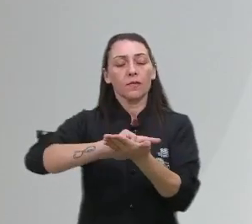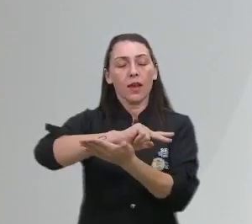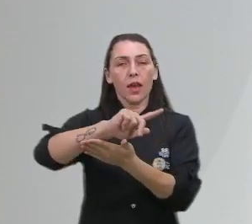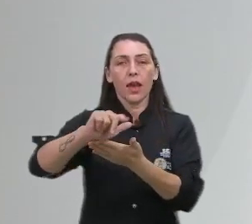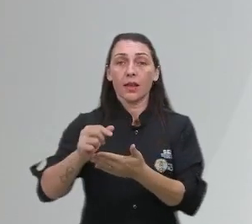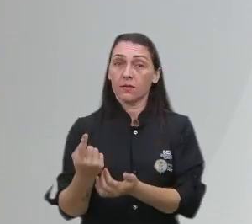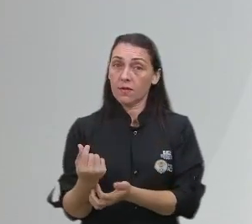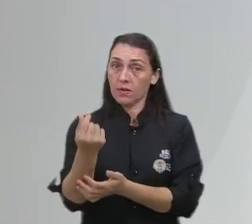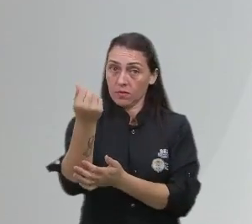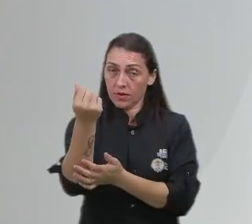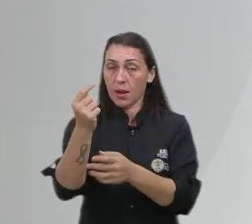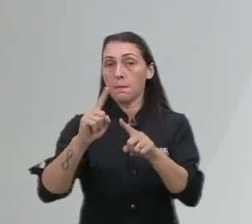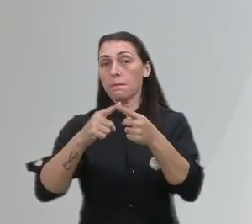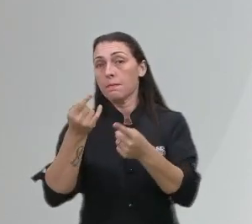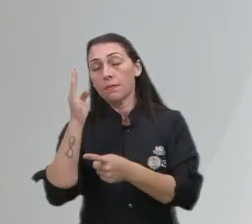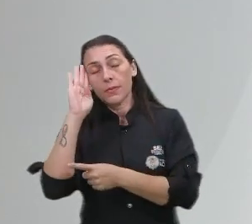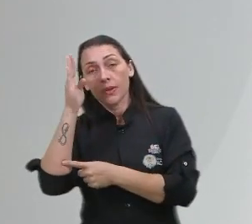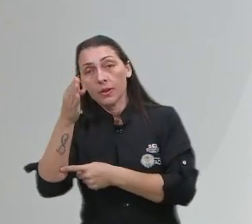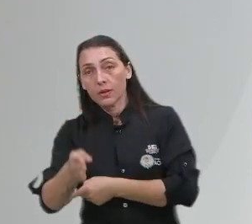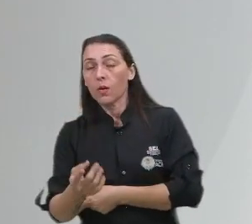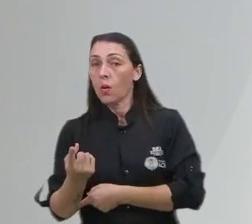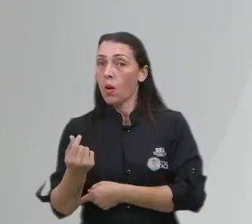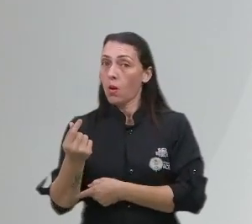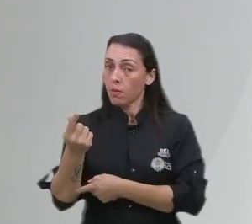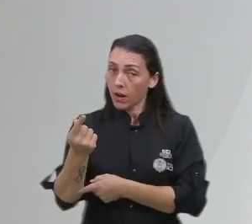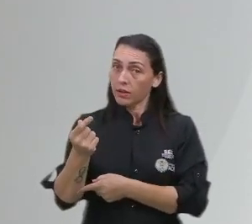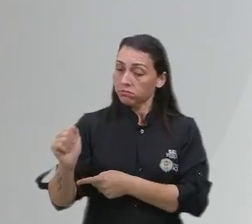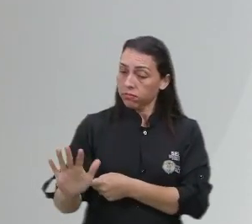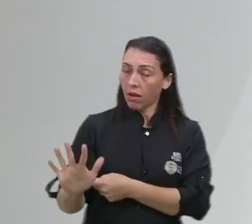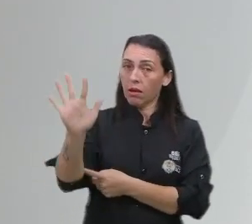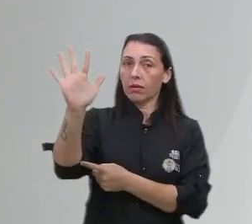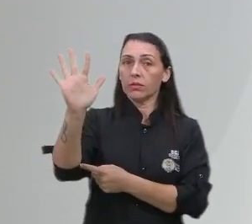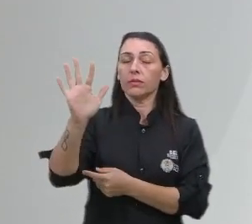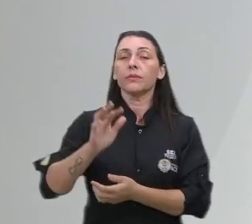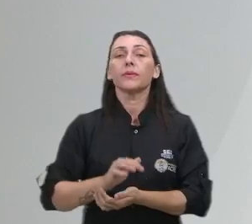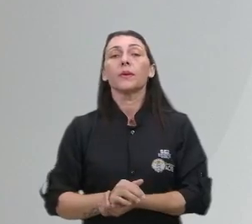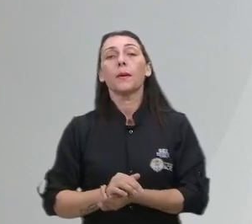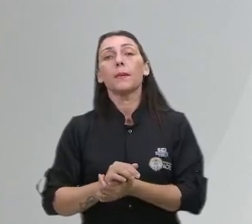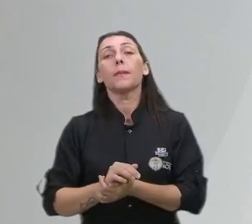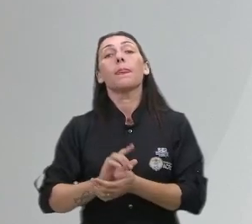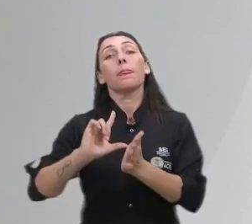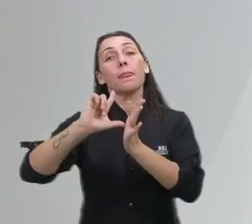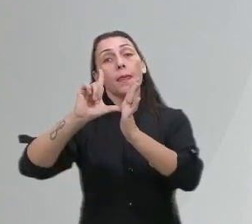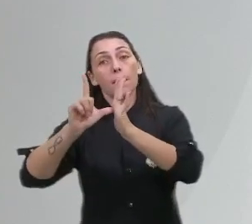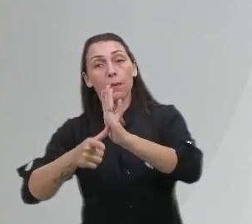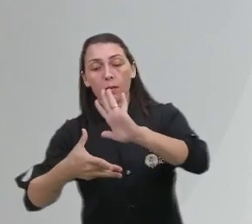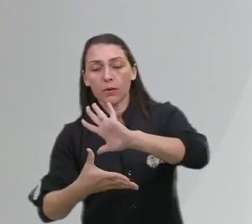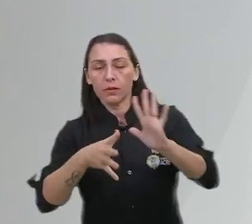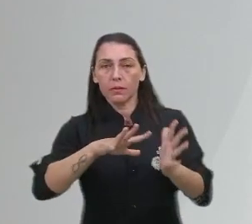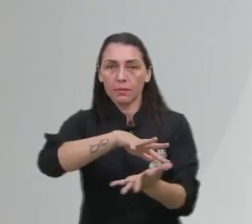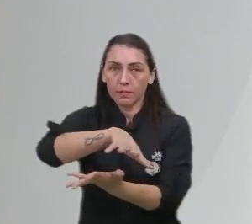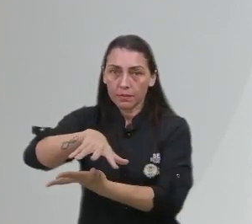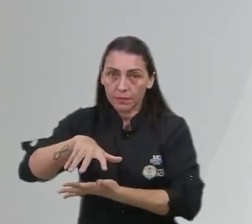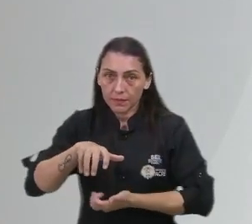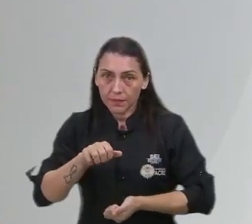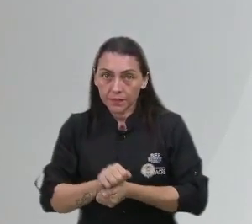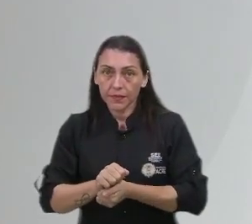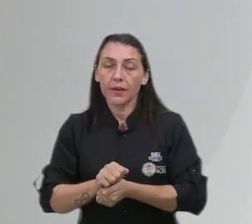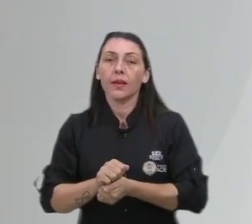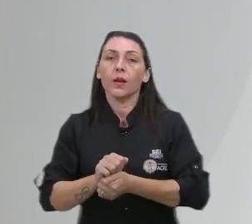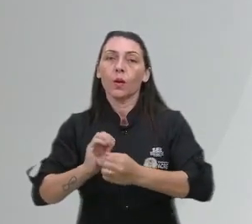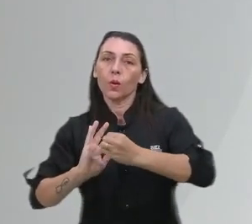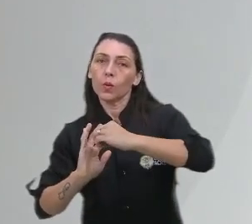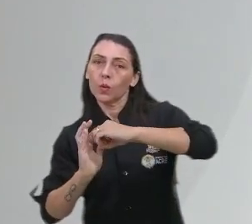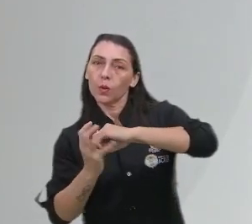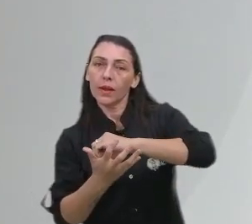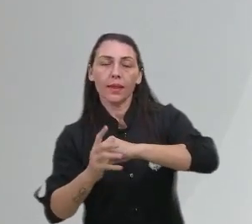diversos preços, mas principalmente com um preço bastante elevado. Pós período de pandemia, o coronavírus já não